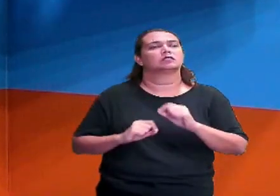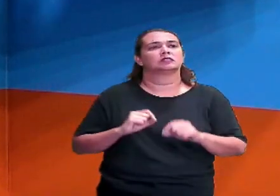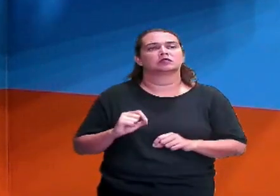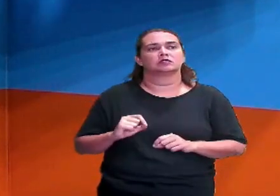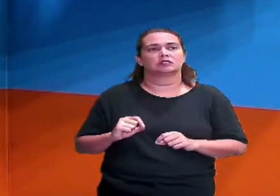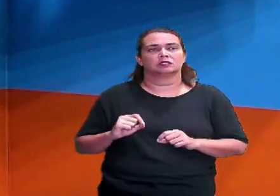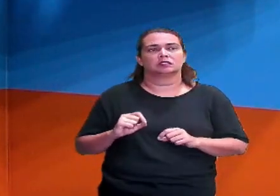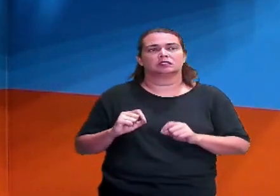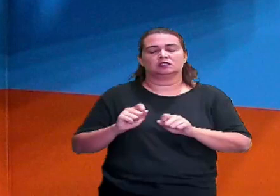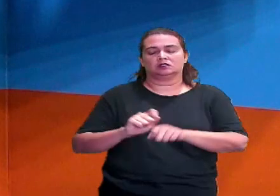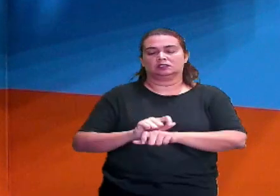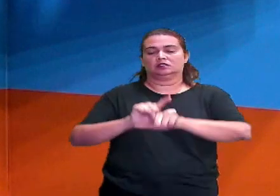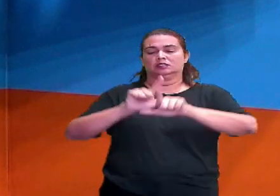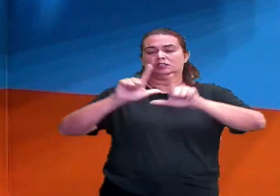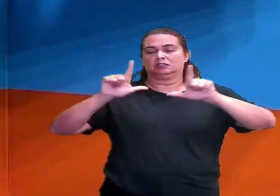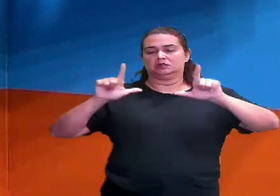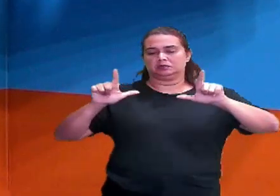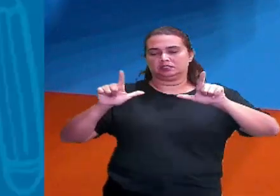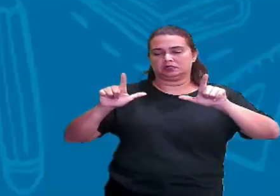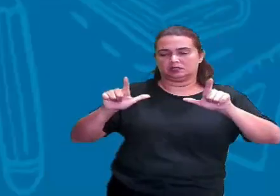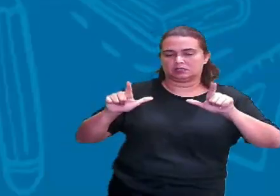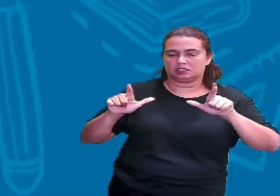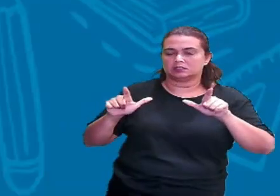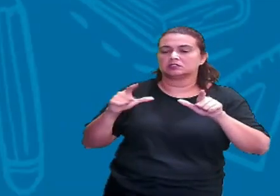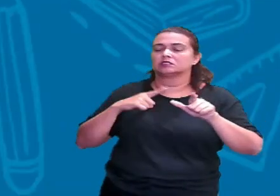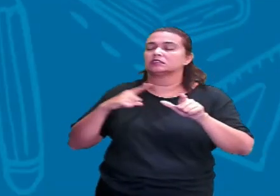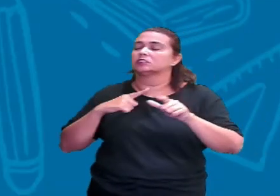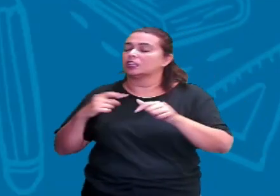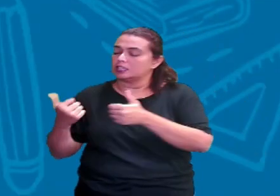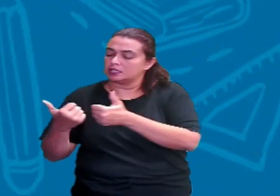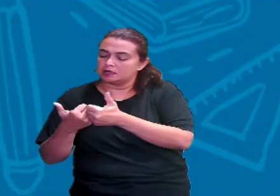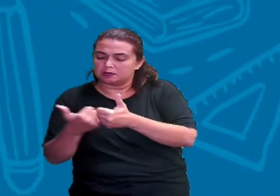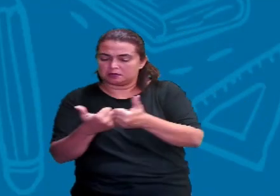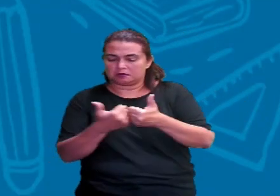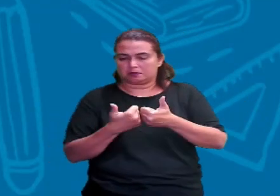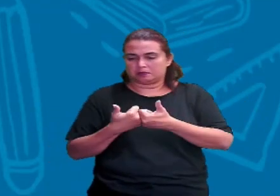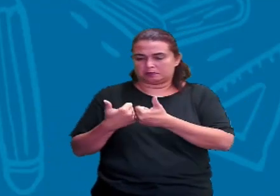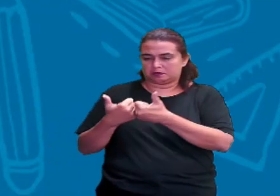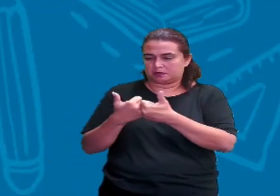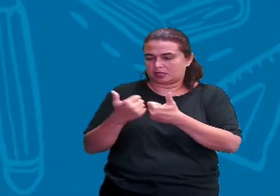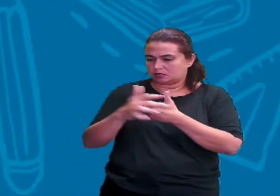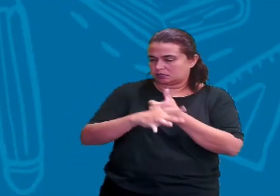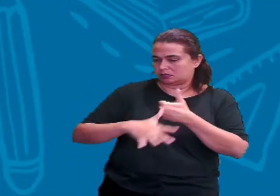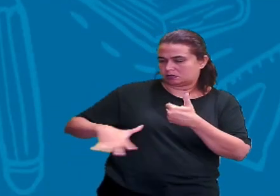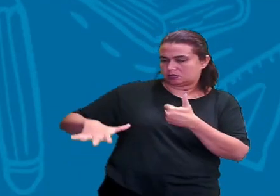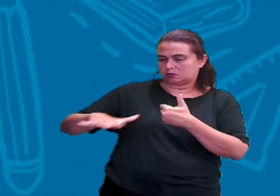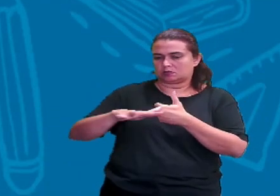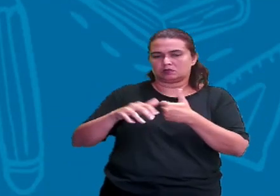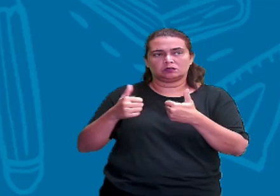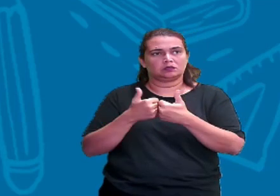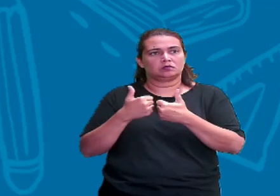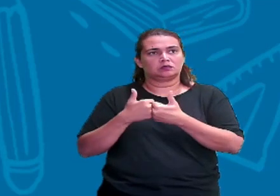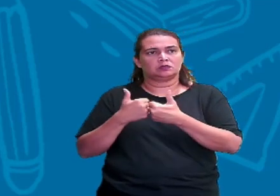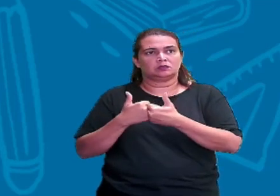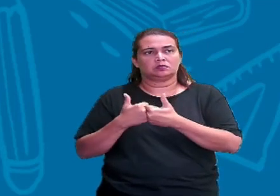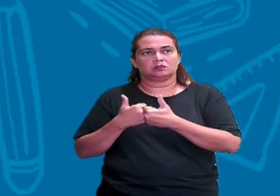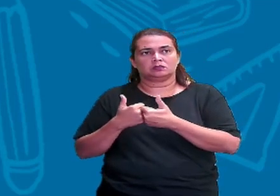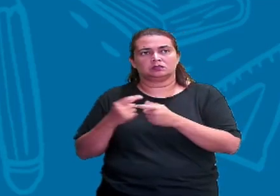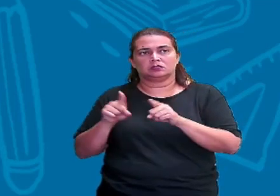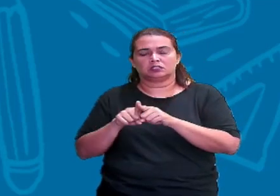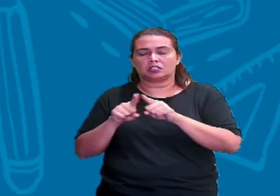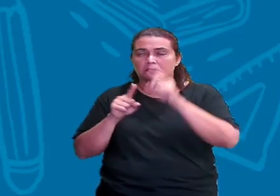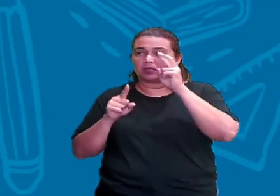Toda paisagem tem um plano. O plano que está mais pertinho da gente, onde a gente está localizado, e o nosso plano